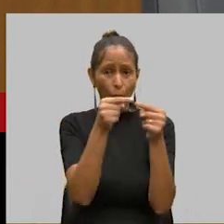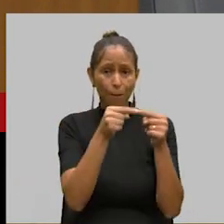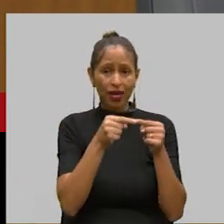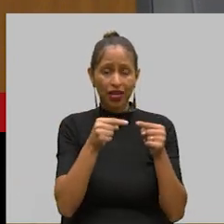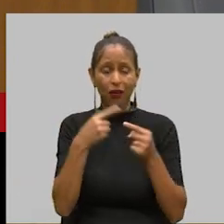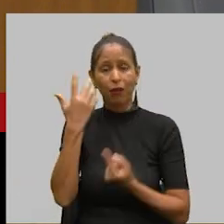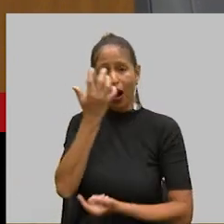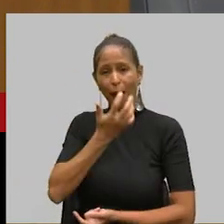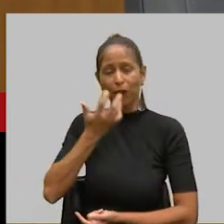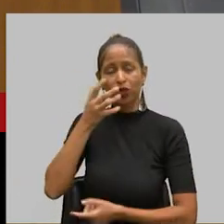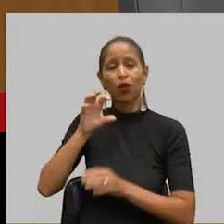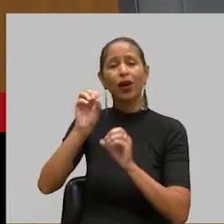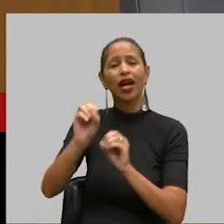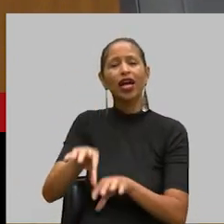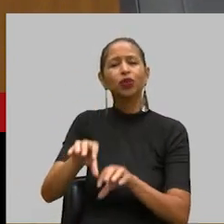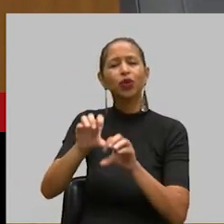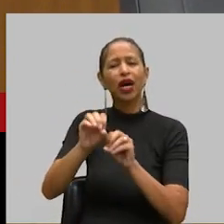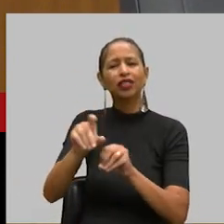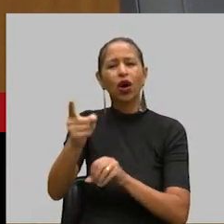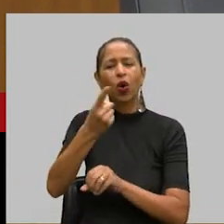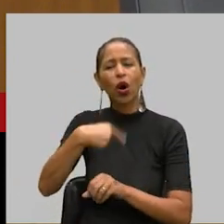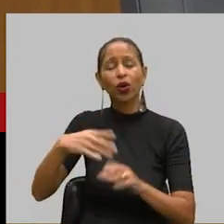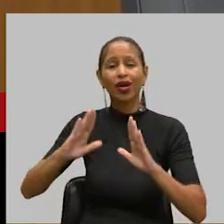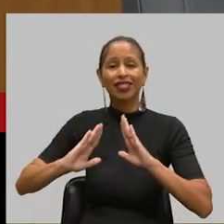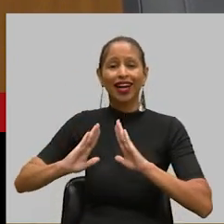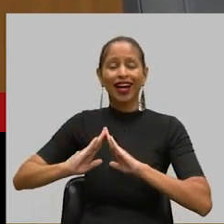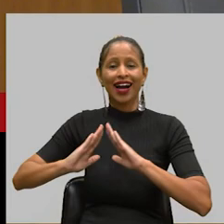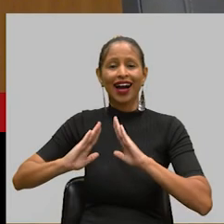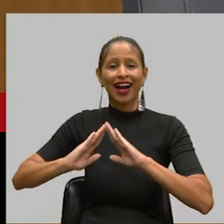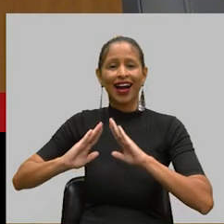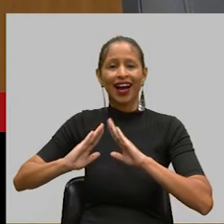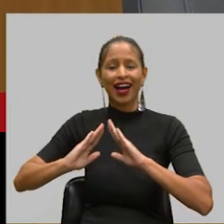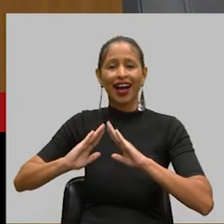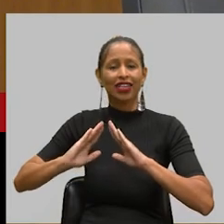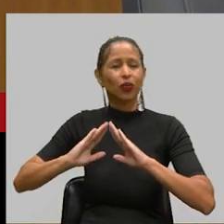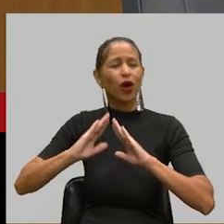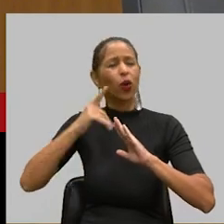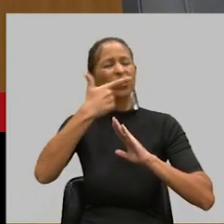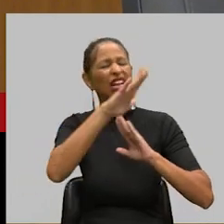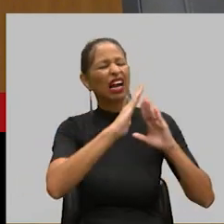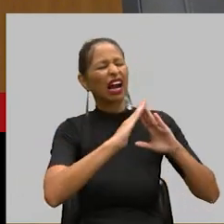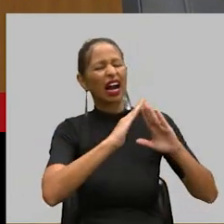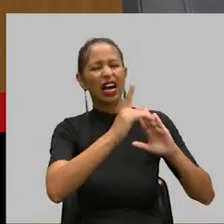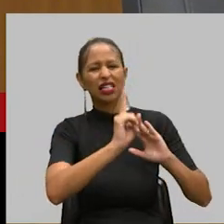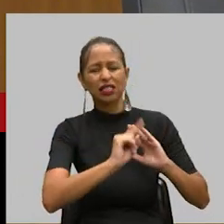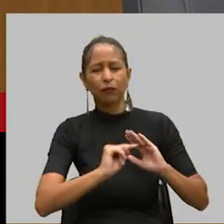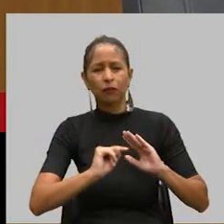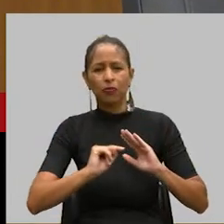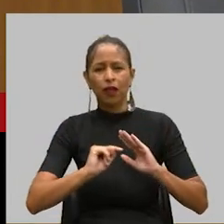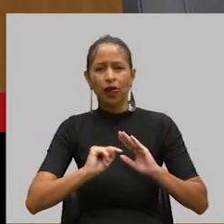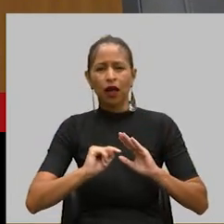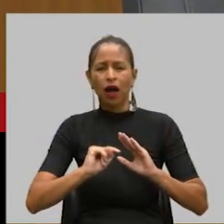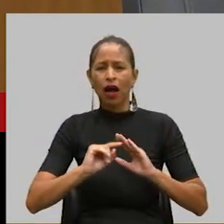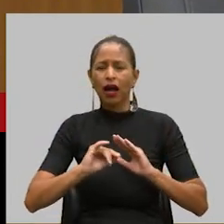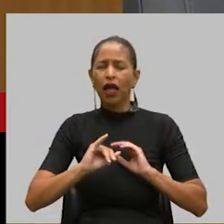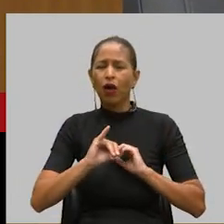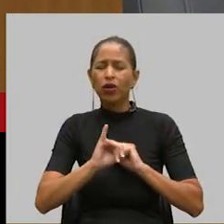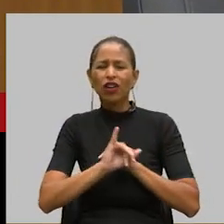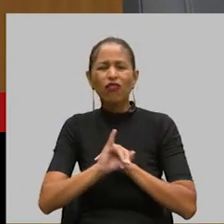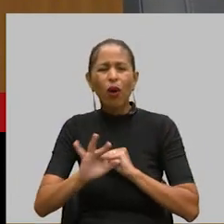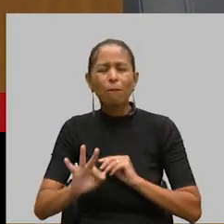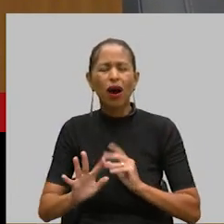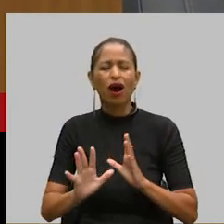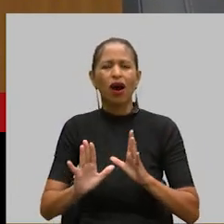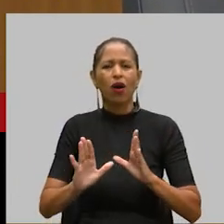música né uma educação que tem a ver com a nossa casa que não seja como a casa alheia que não seja educação formal que não seja uma